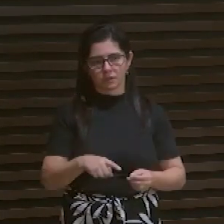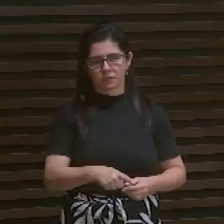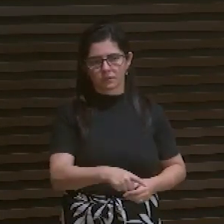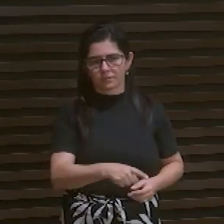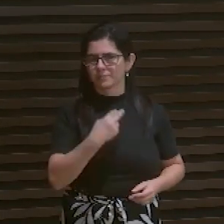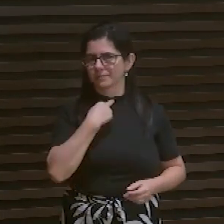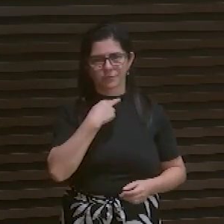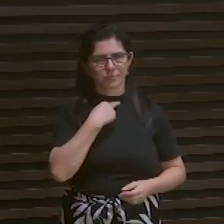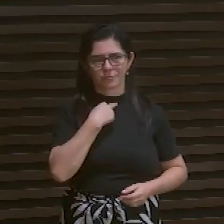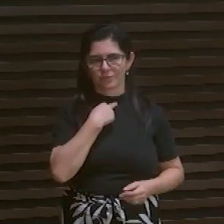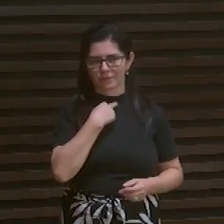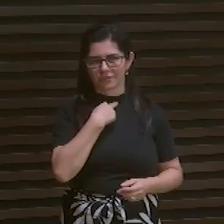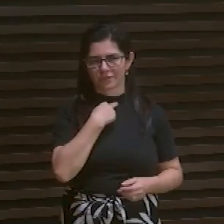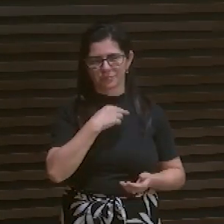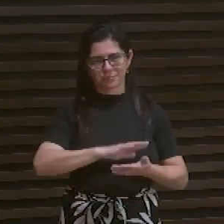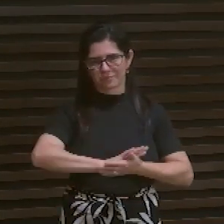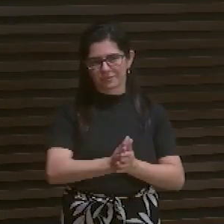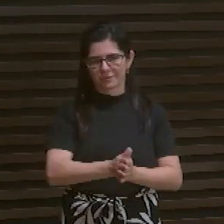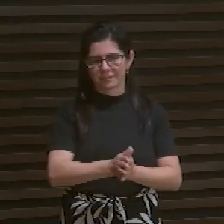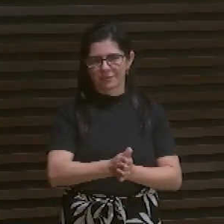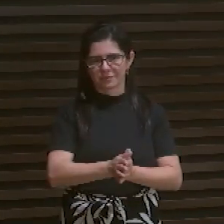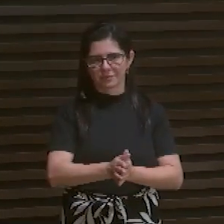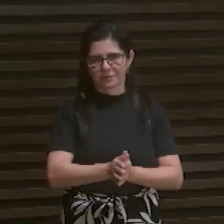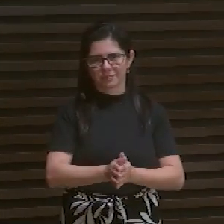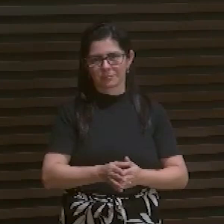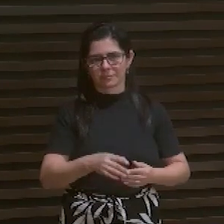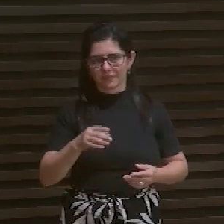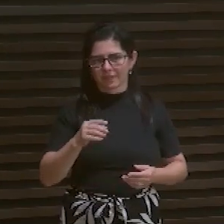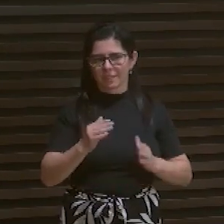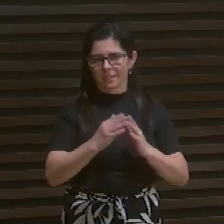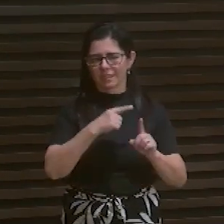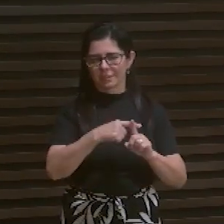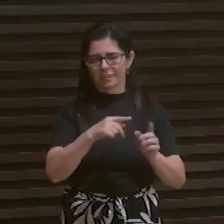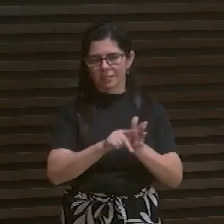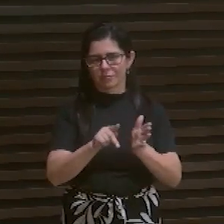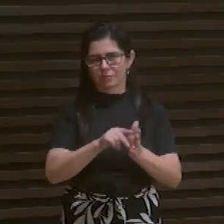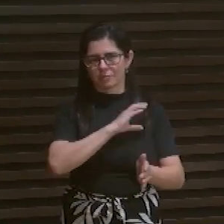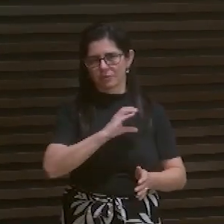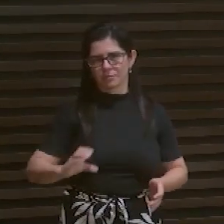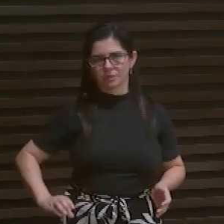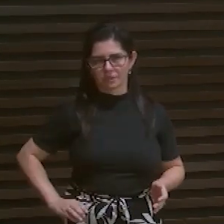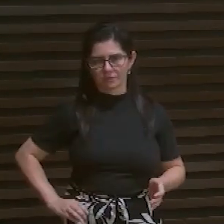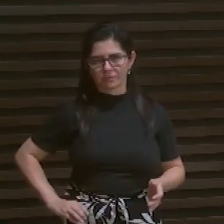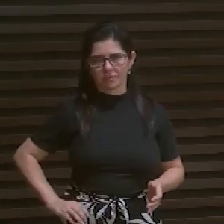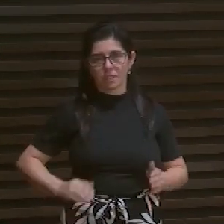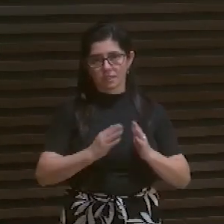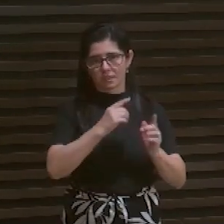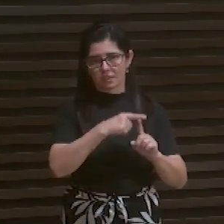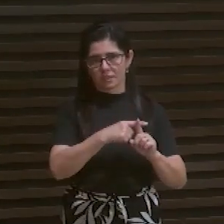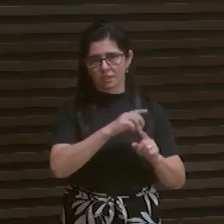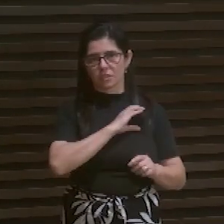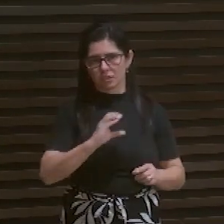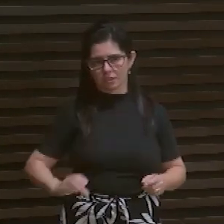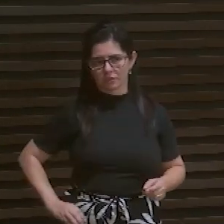Porque a igreja é dele. A igreja é de Cristo. Se a igreja é de Cristo, se nós somos